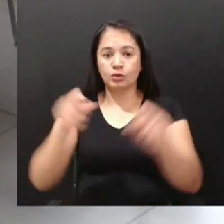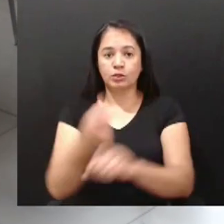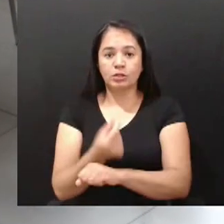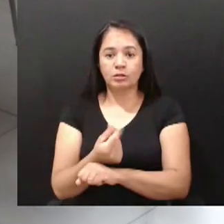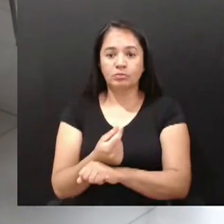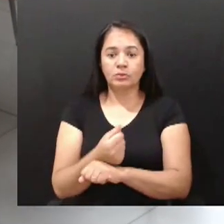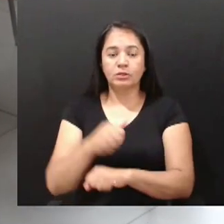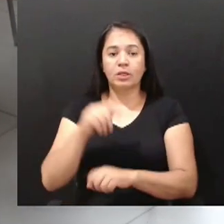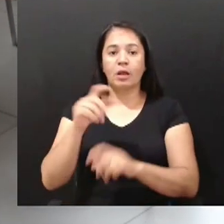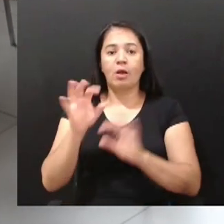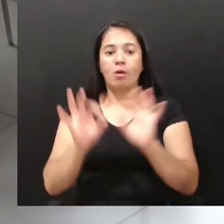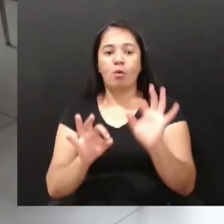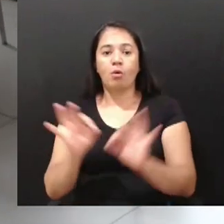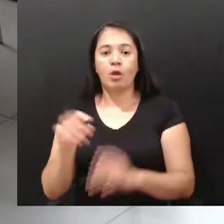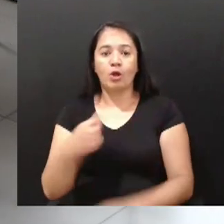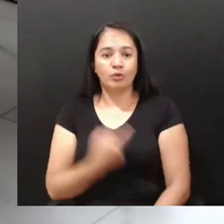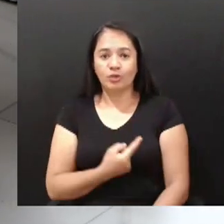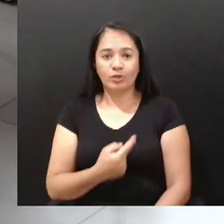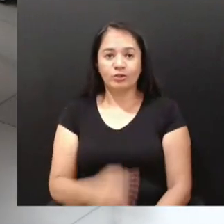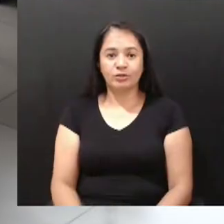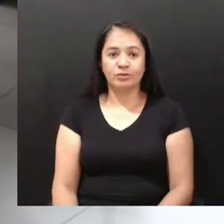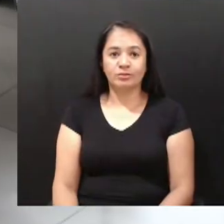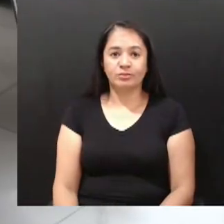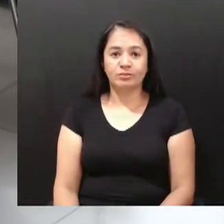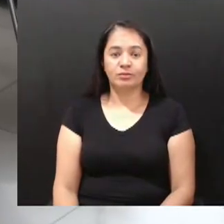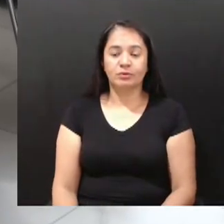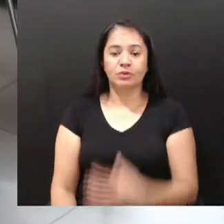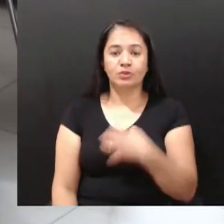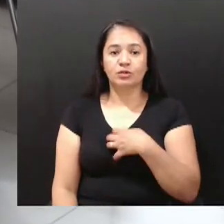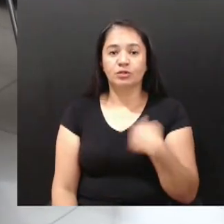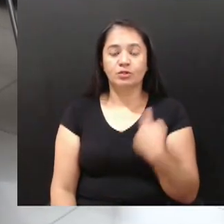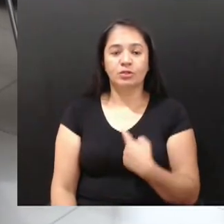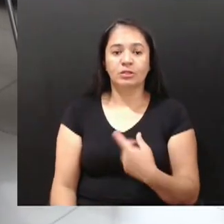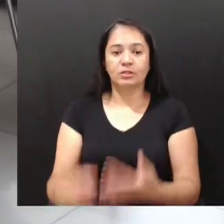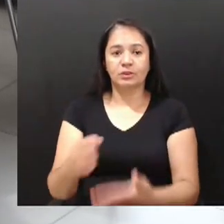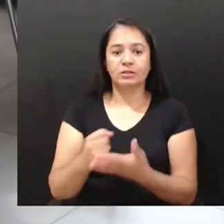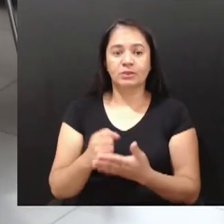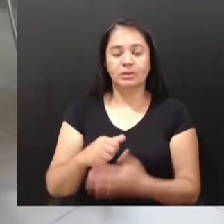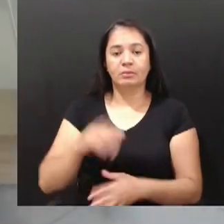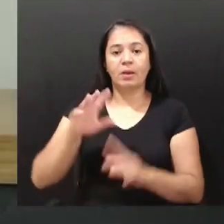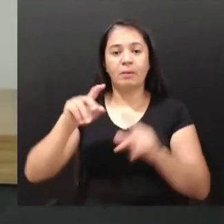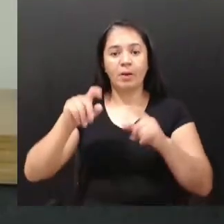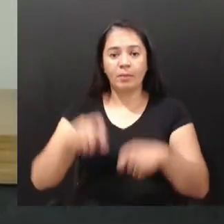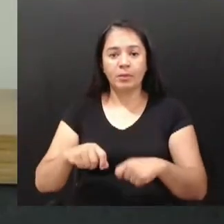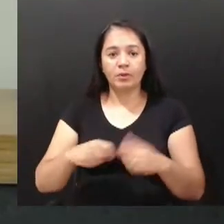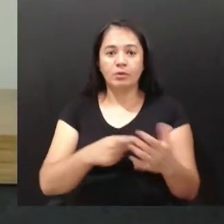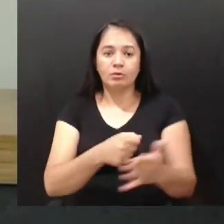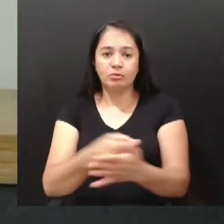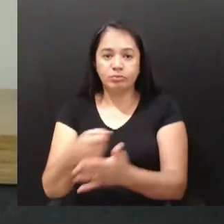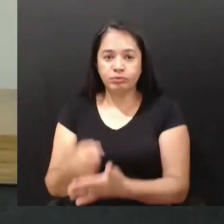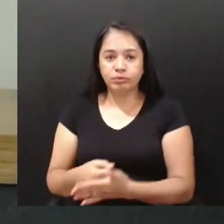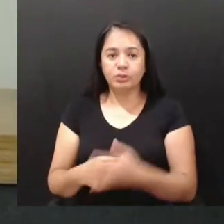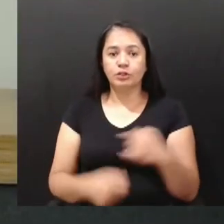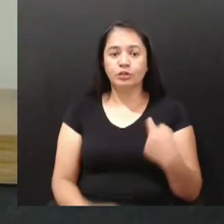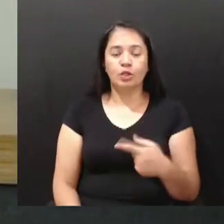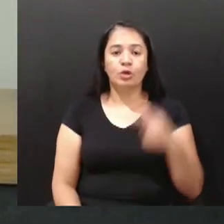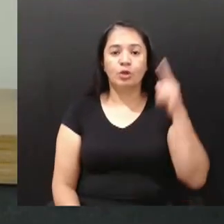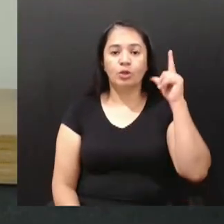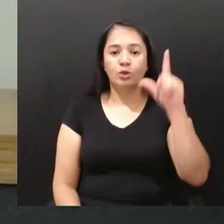nosso. Então é uma forma aí da gente trazer mais uma possibilidade de pagamento, a gente conseguir trazer mais uma possibilidade